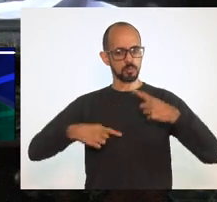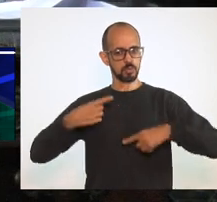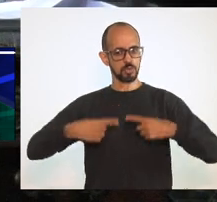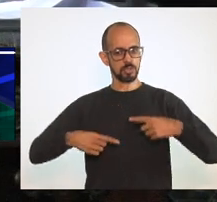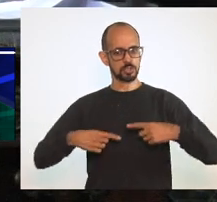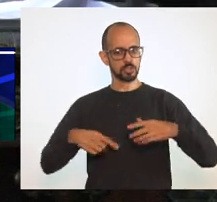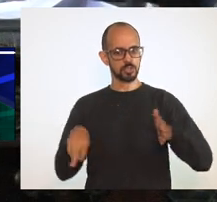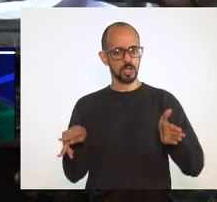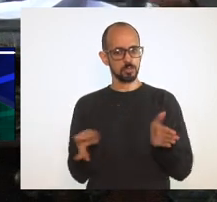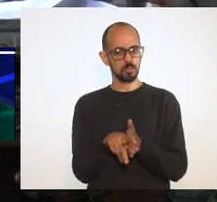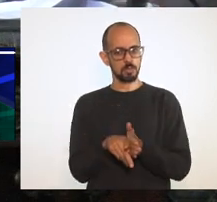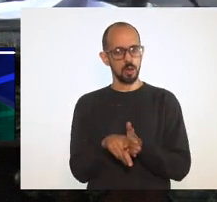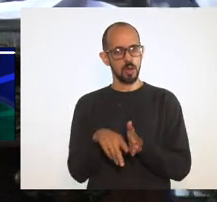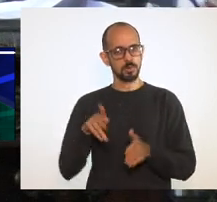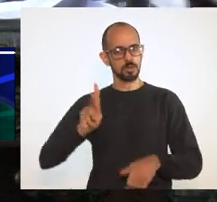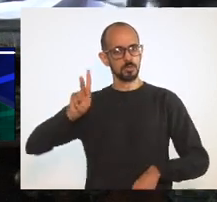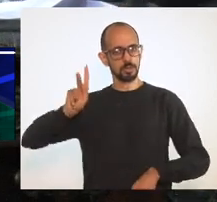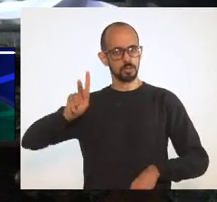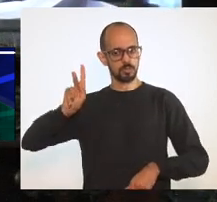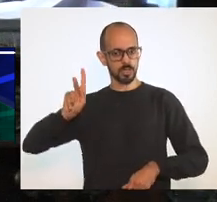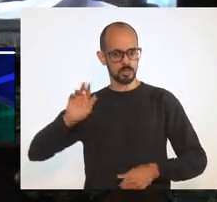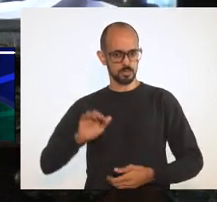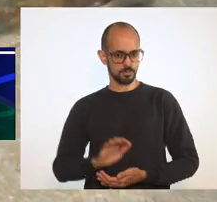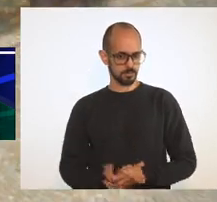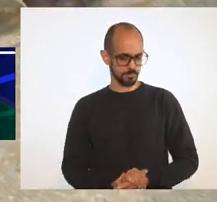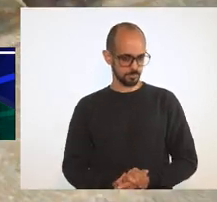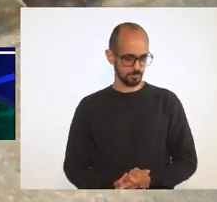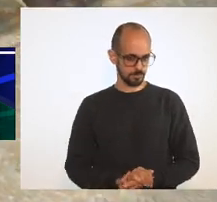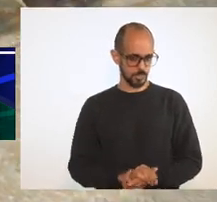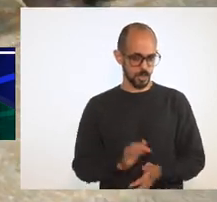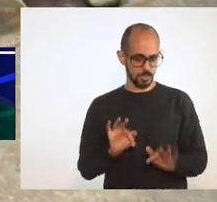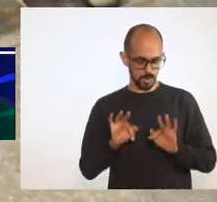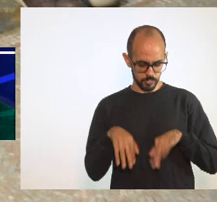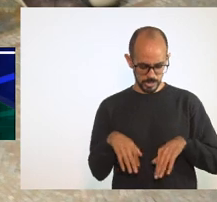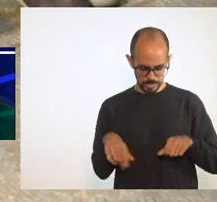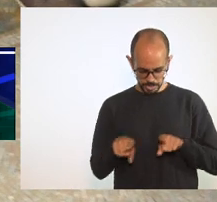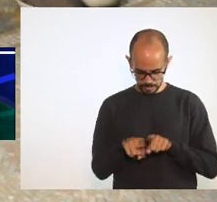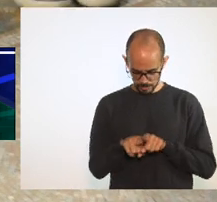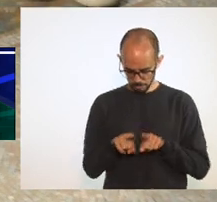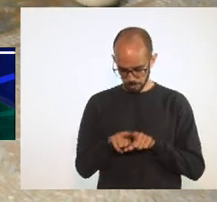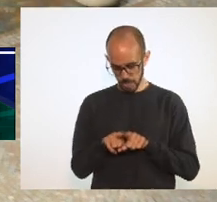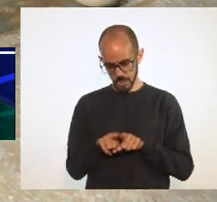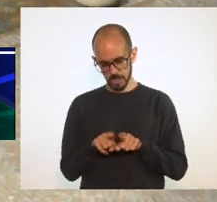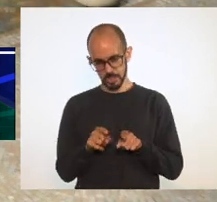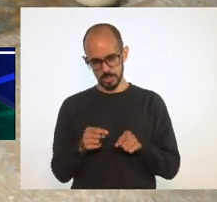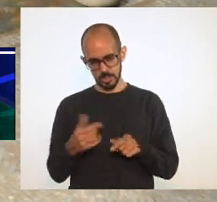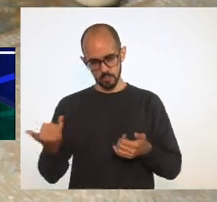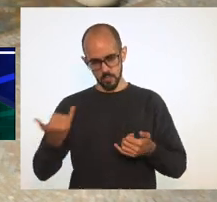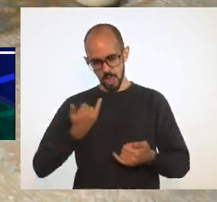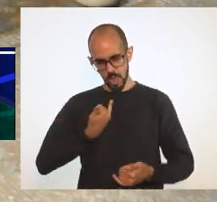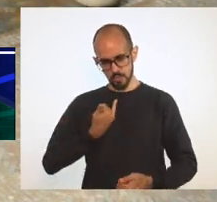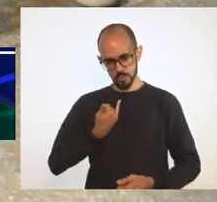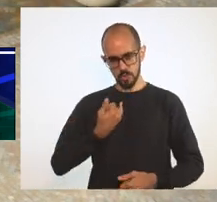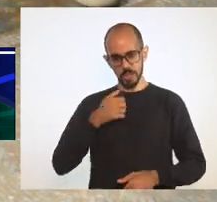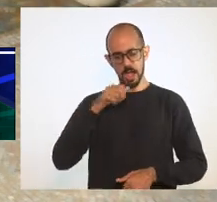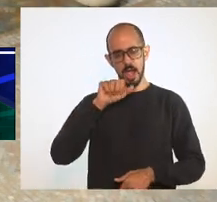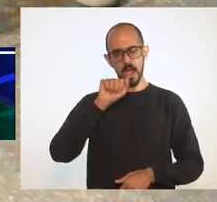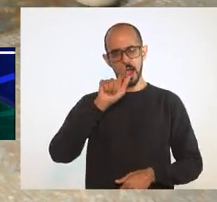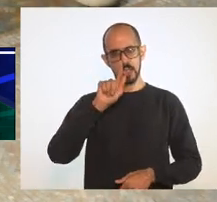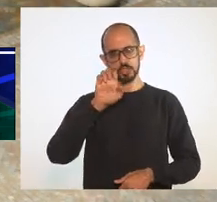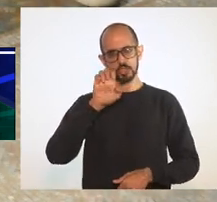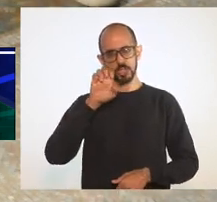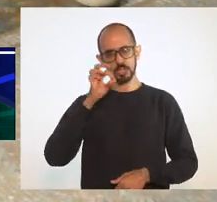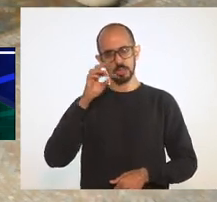Petrobras, infelizmente. Sim, e só para finalizar, presidente, eu acabei de receber a notícia aqui que a Getrans,